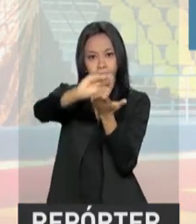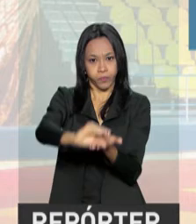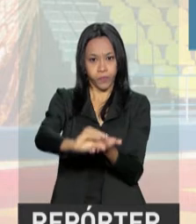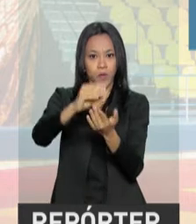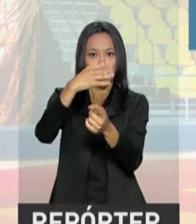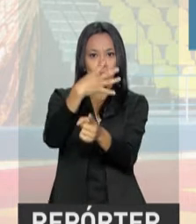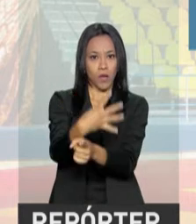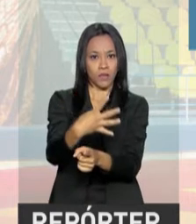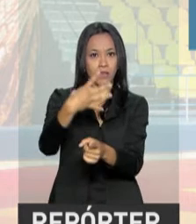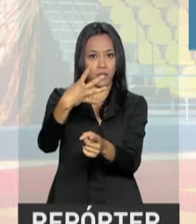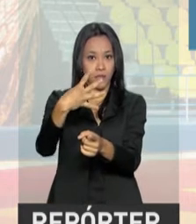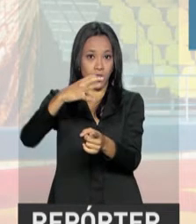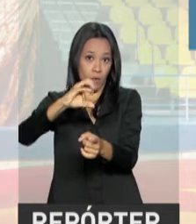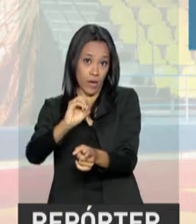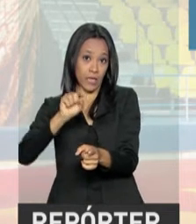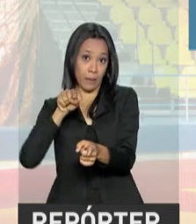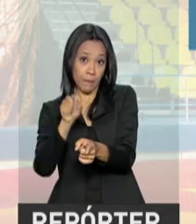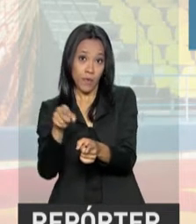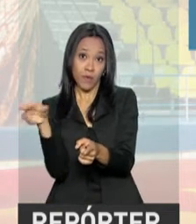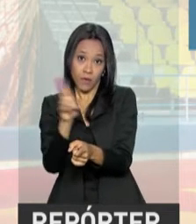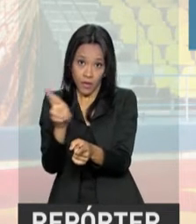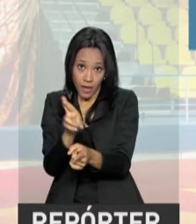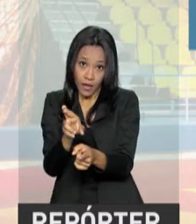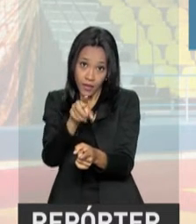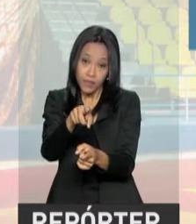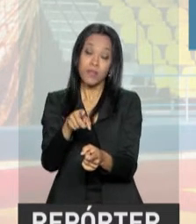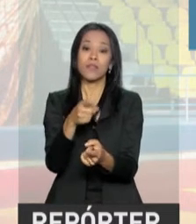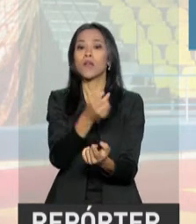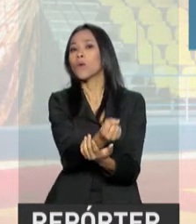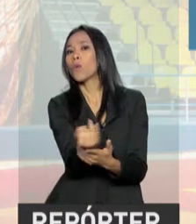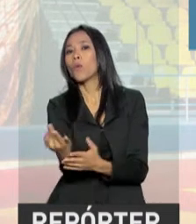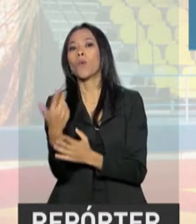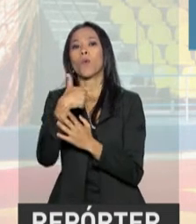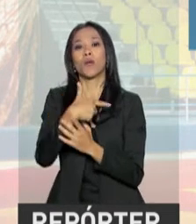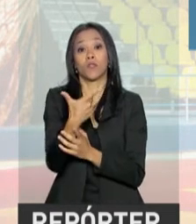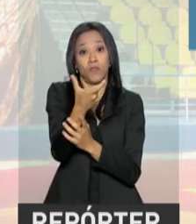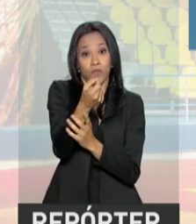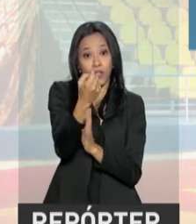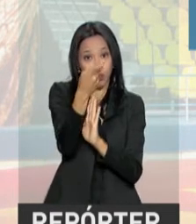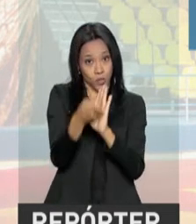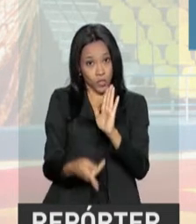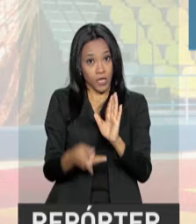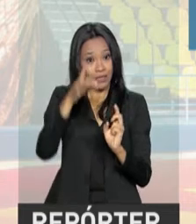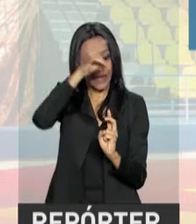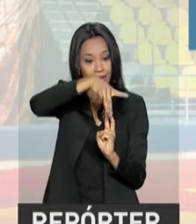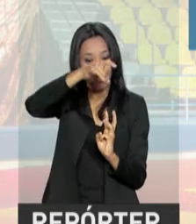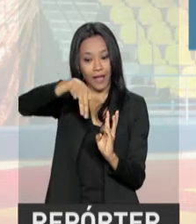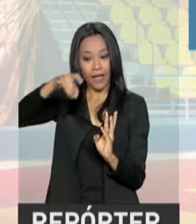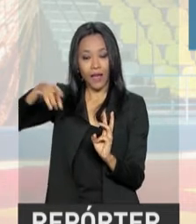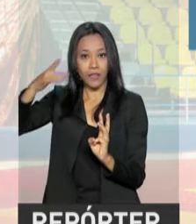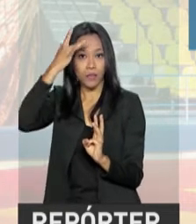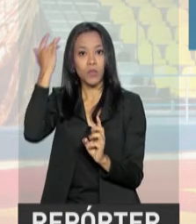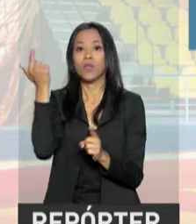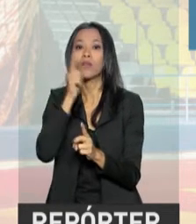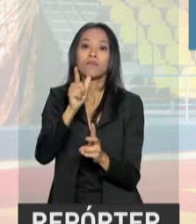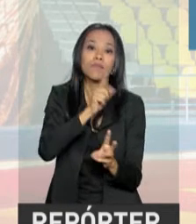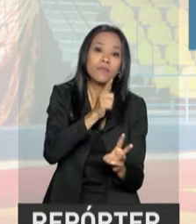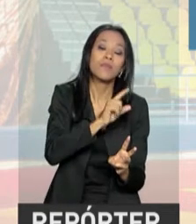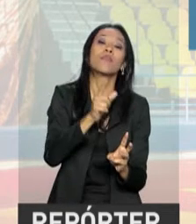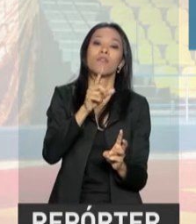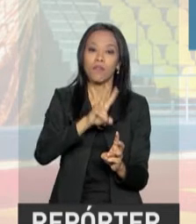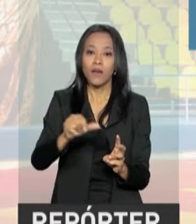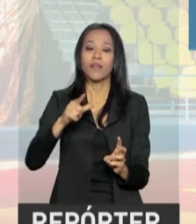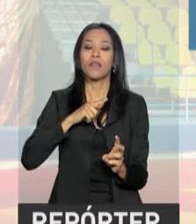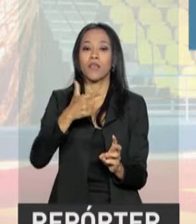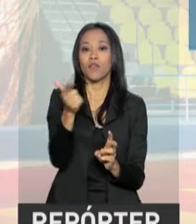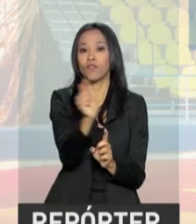destinados R$ 440 mil reais a 20 projetos, sendo que cada um dos contemplados vai receber R$ 22